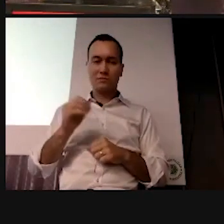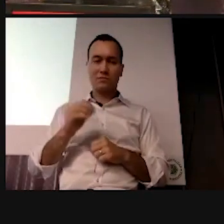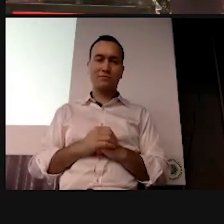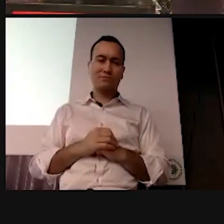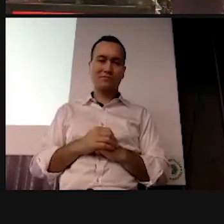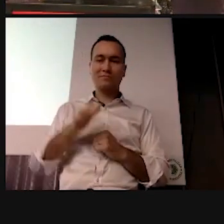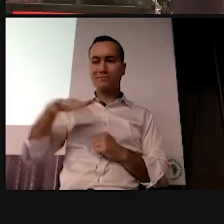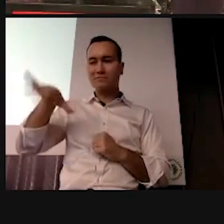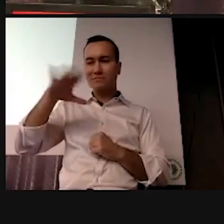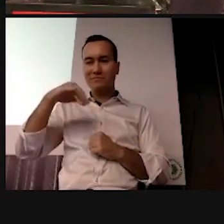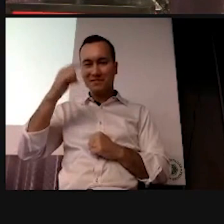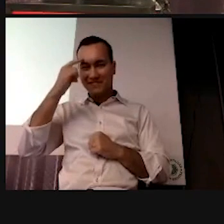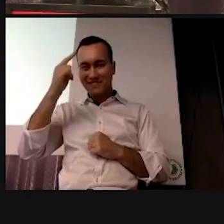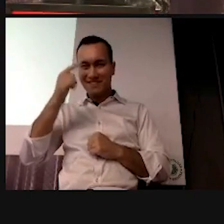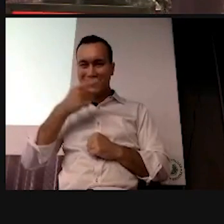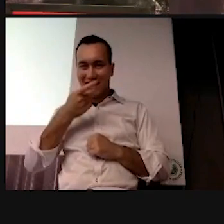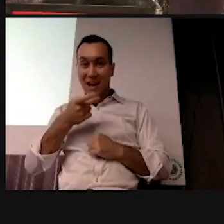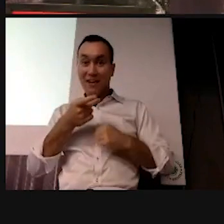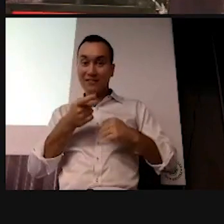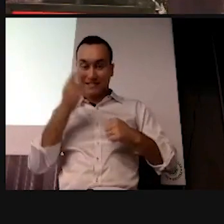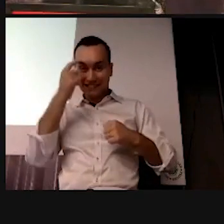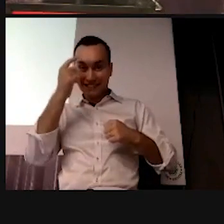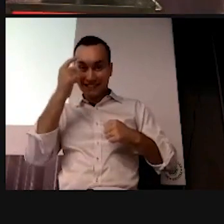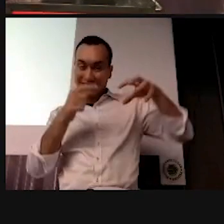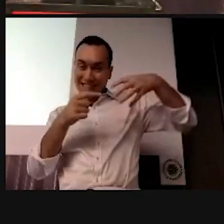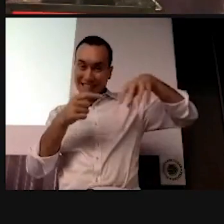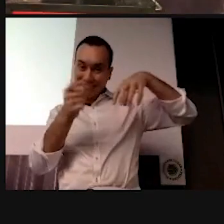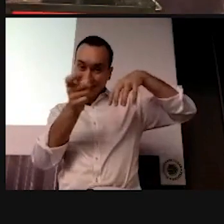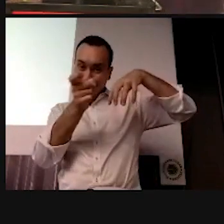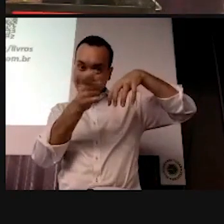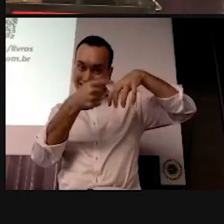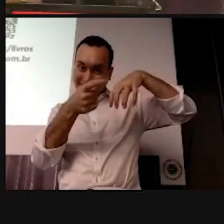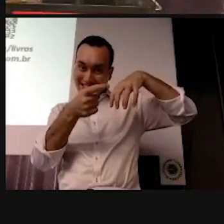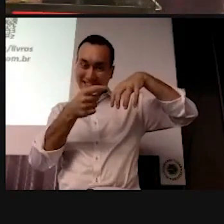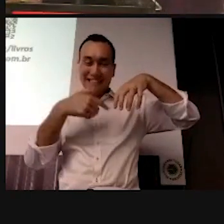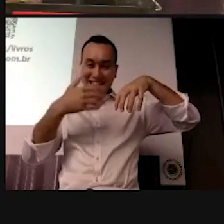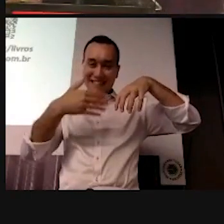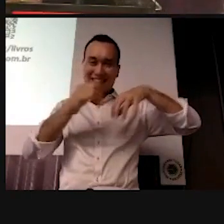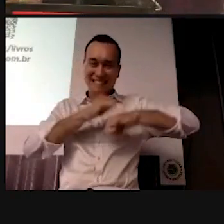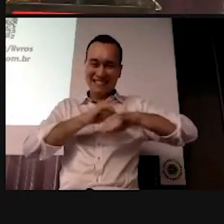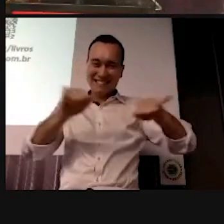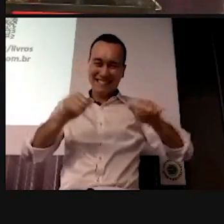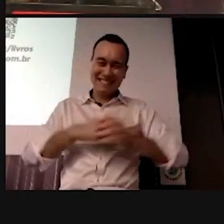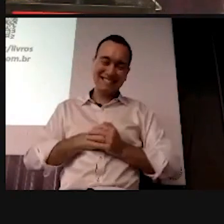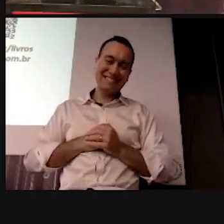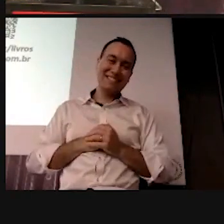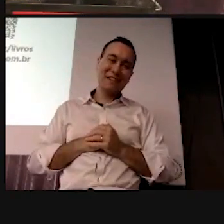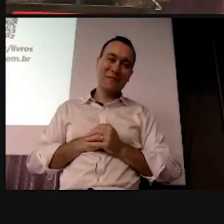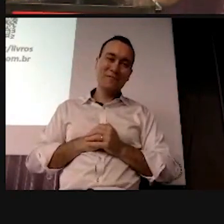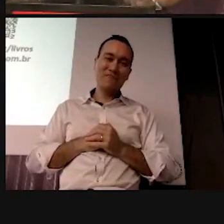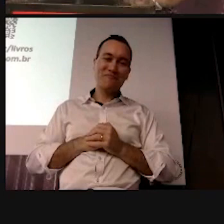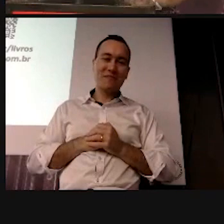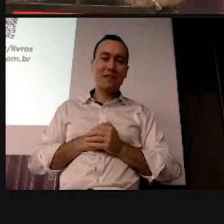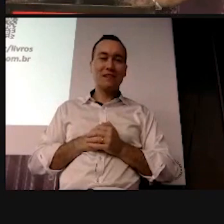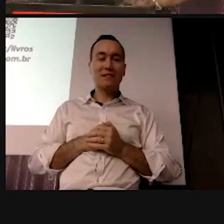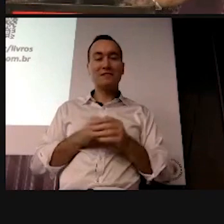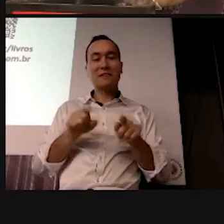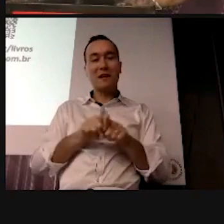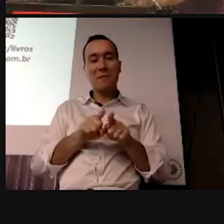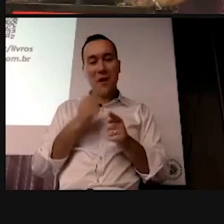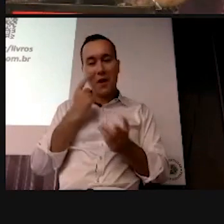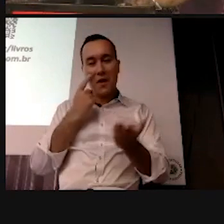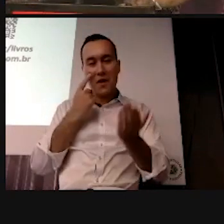sininho e vocês receberão as notificações. E por último, tem meu livro, que foi lançado esse ano, que